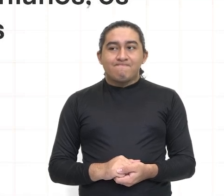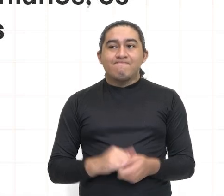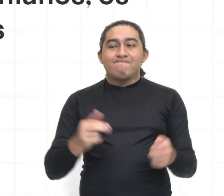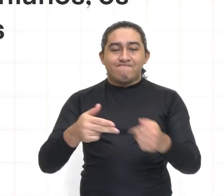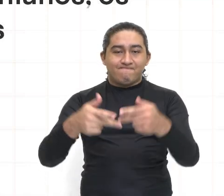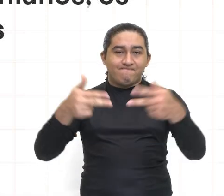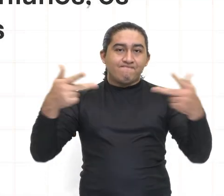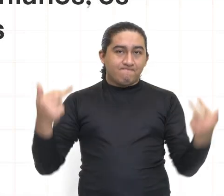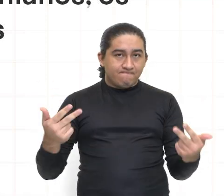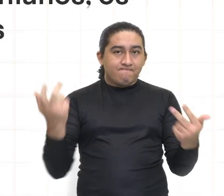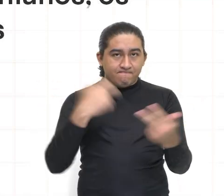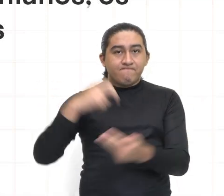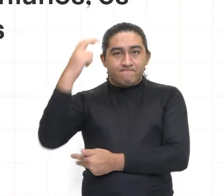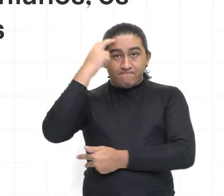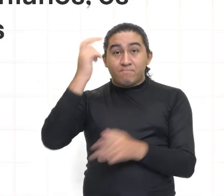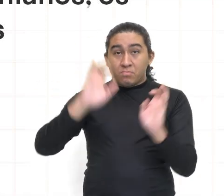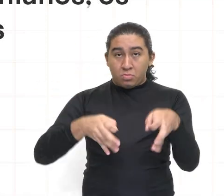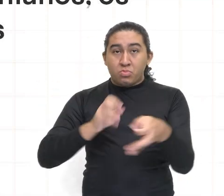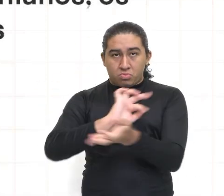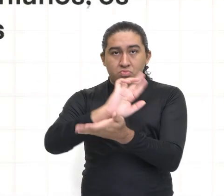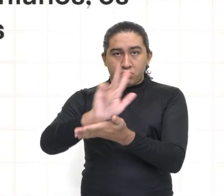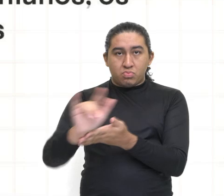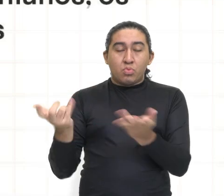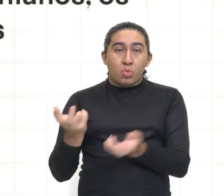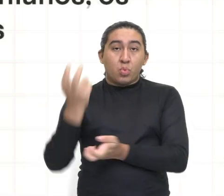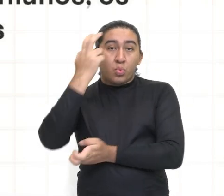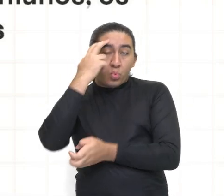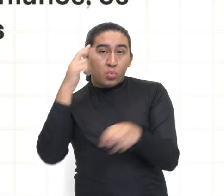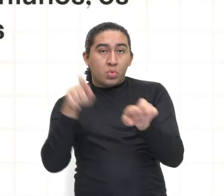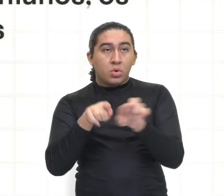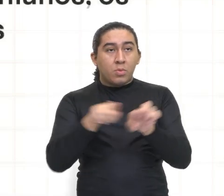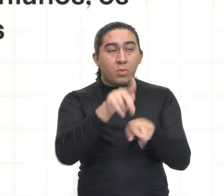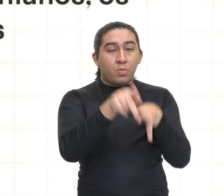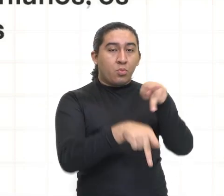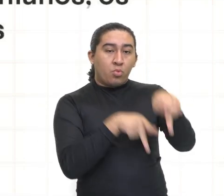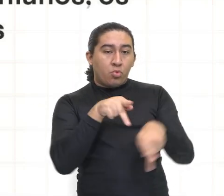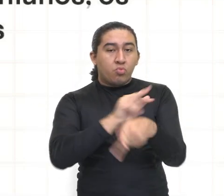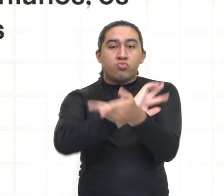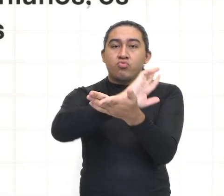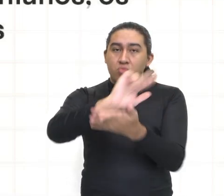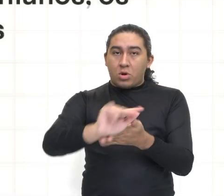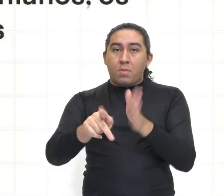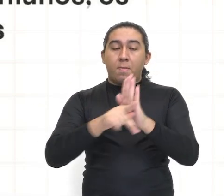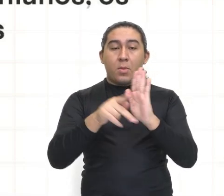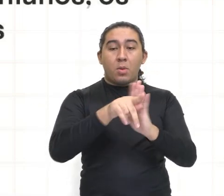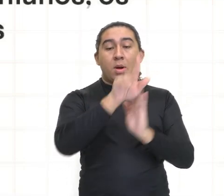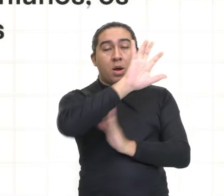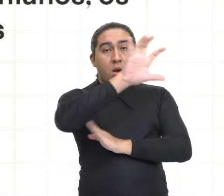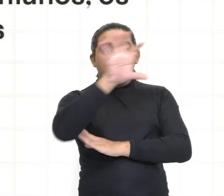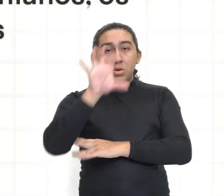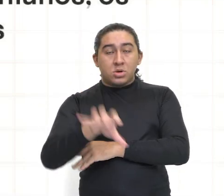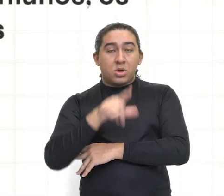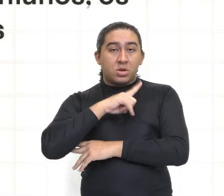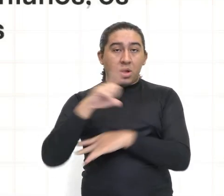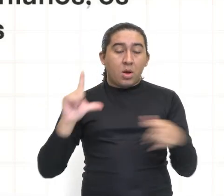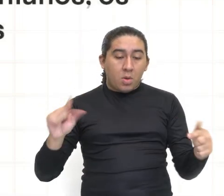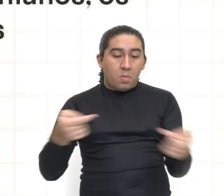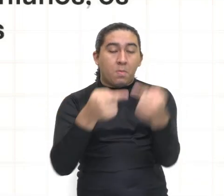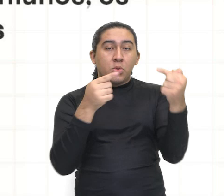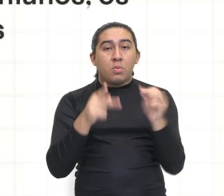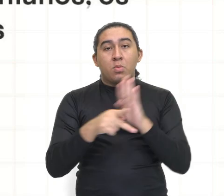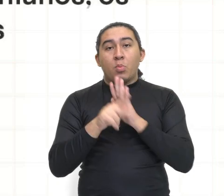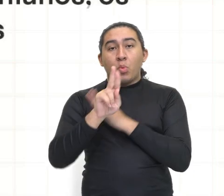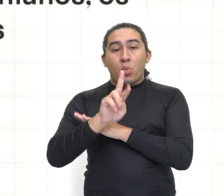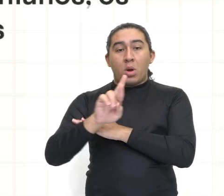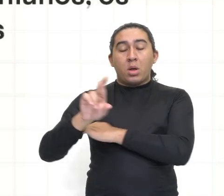pluricultural, tá, gente? Multicultural. Várias culturas e vários povos habitavam ali a região onde foi a União Soviética, e hoje a